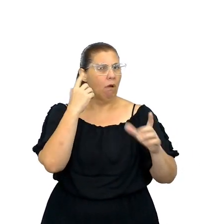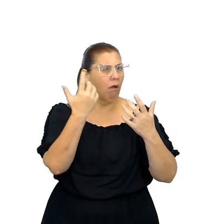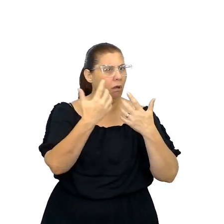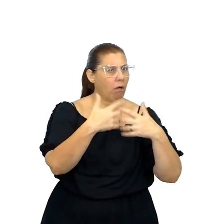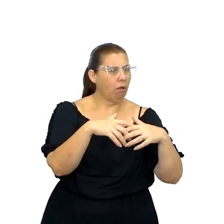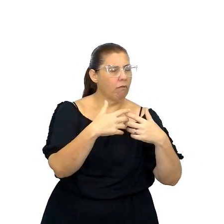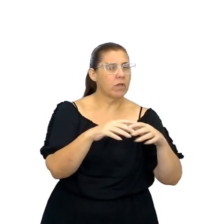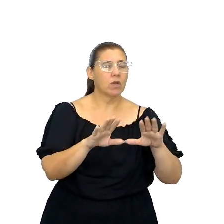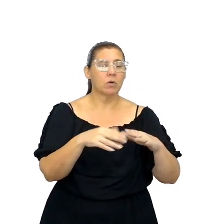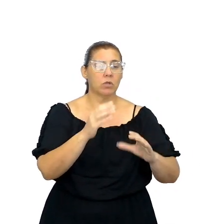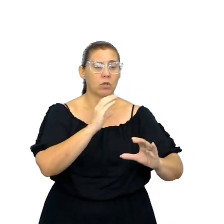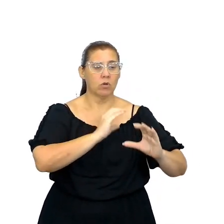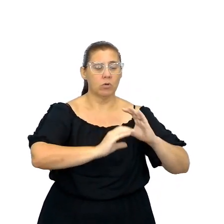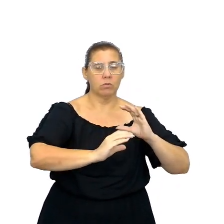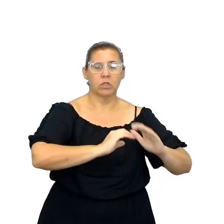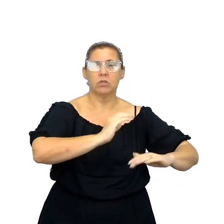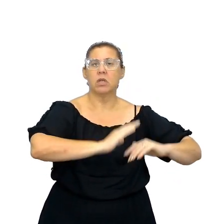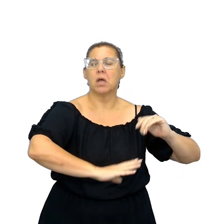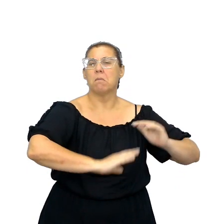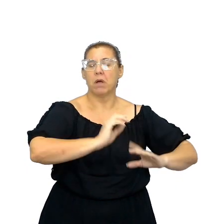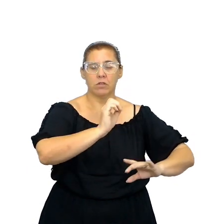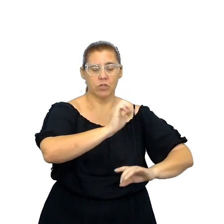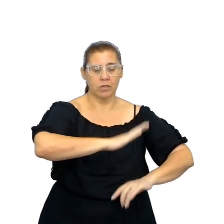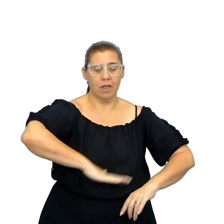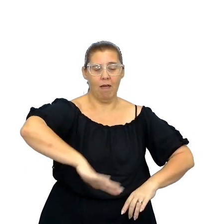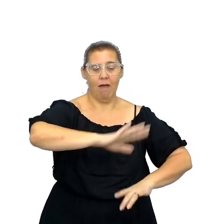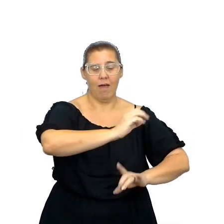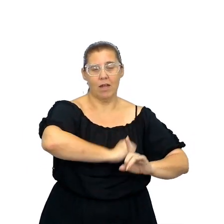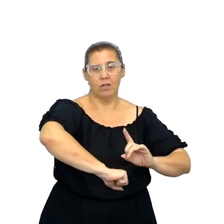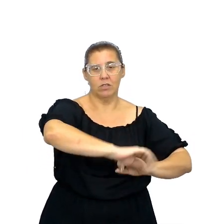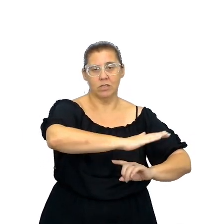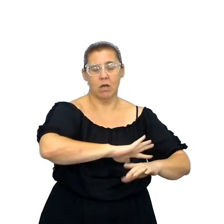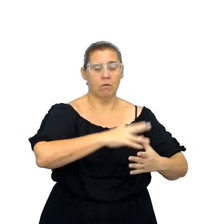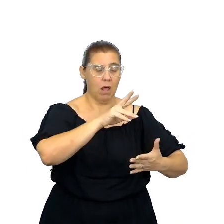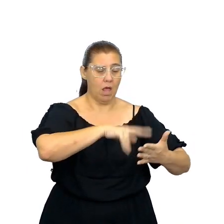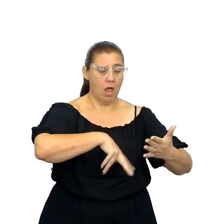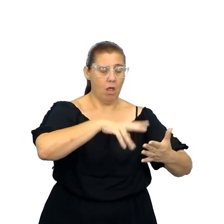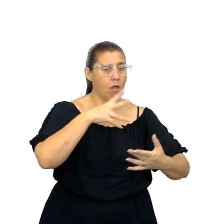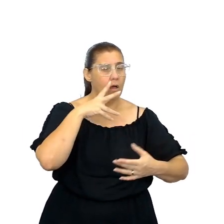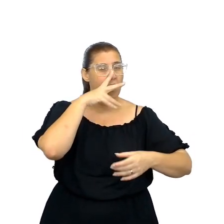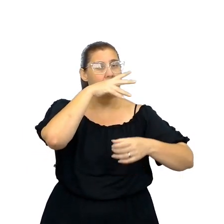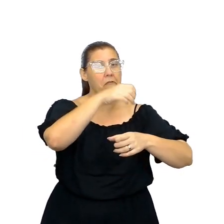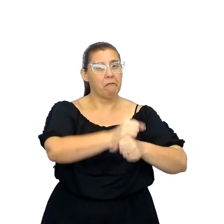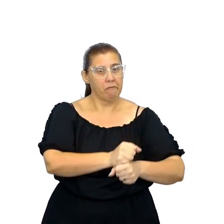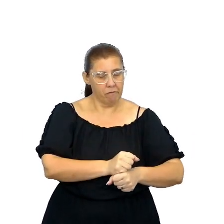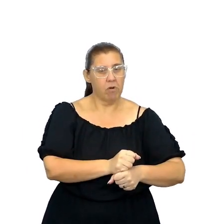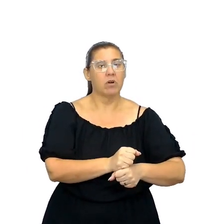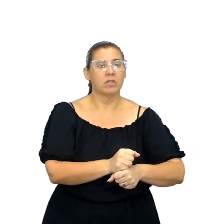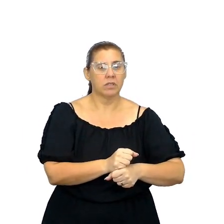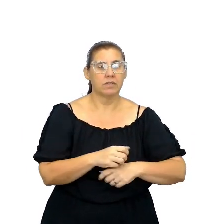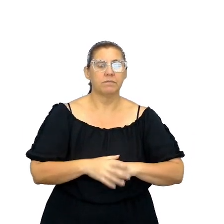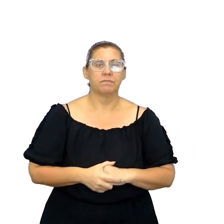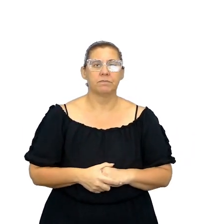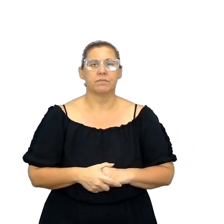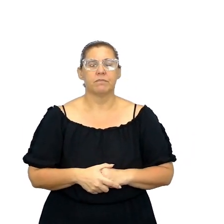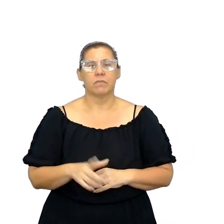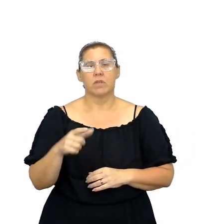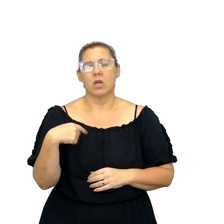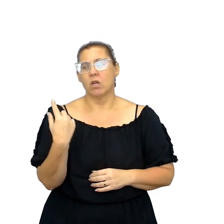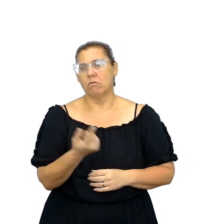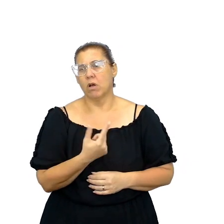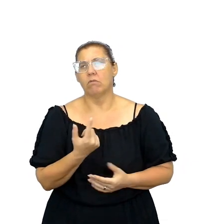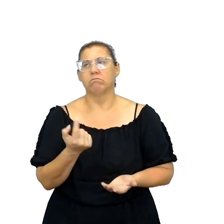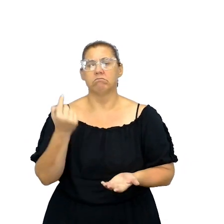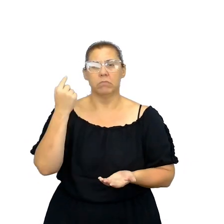interação comunicativa nessas suas práticas sociais. Então, a leitura fortalece práticas sociodiscursivas que vamos levando